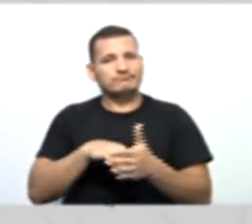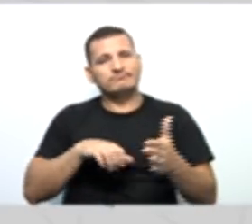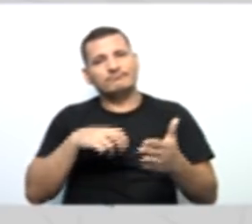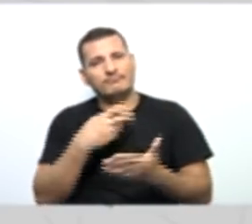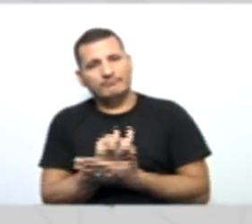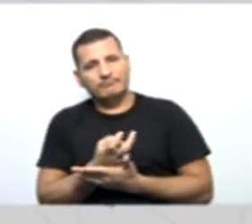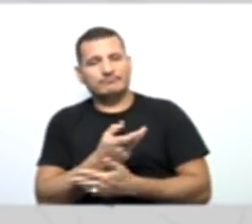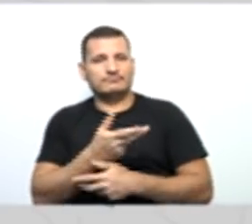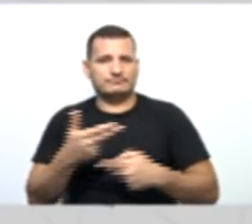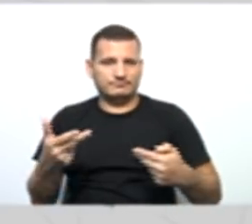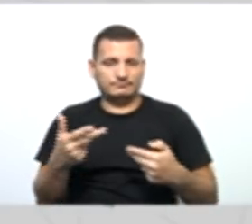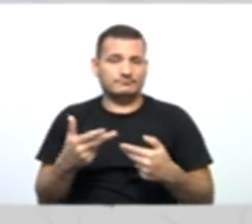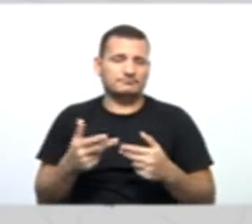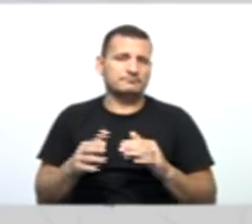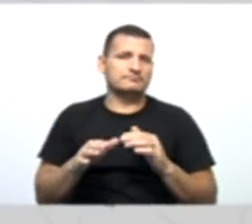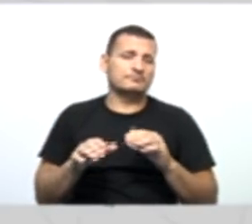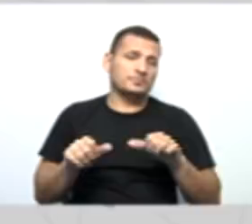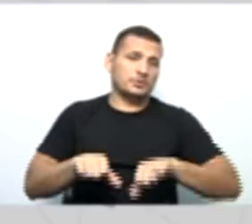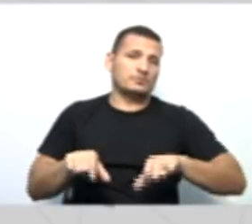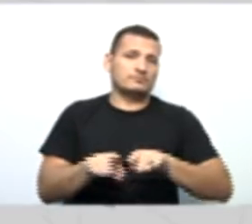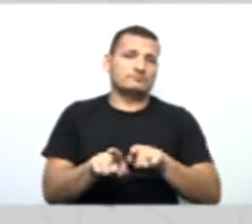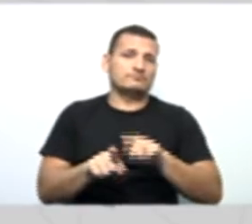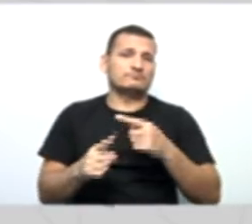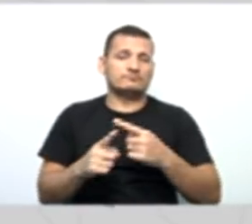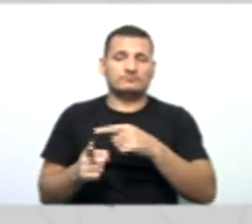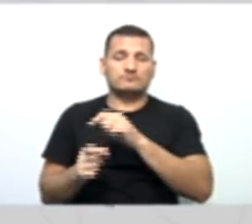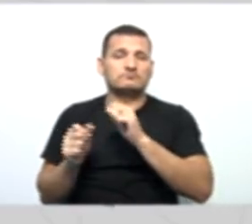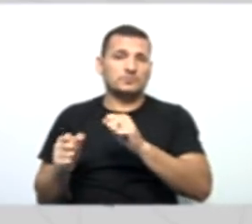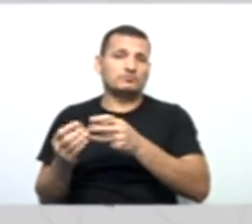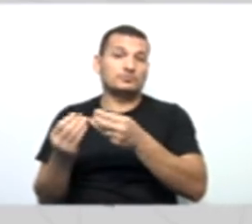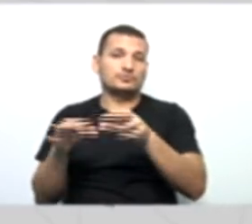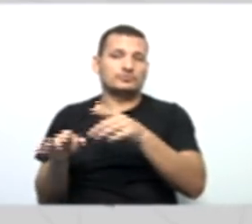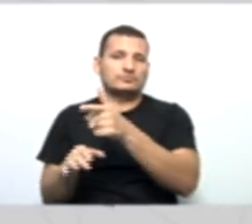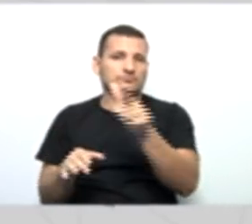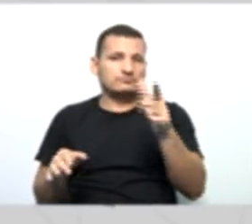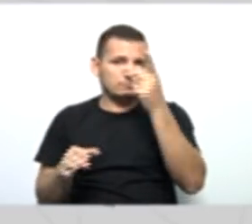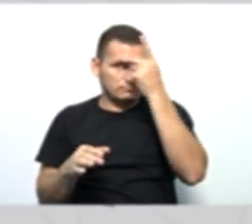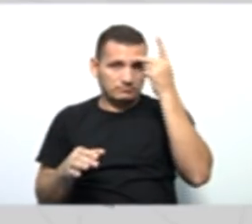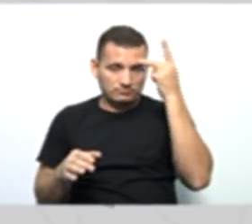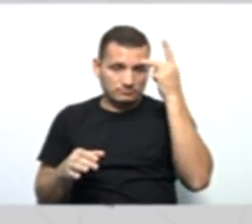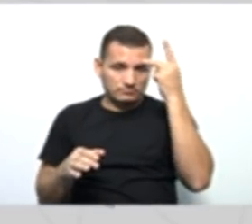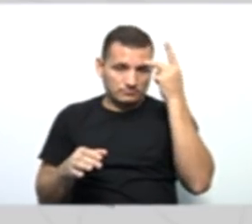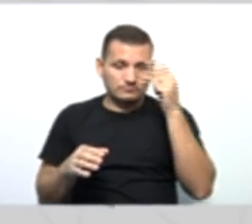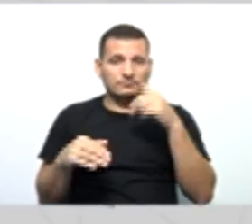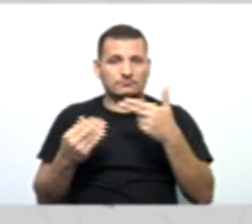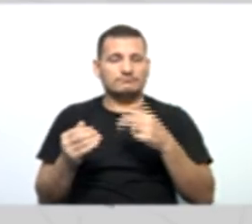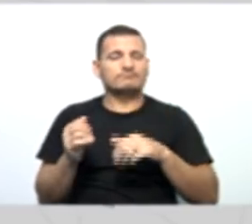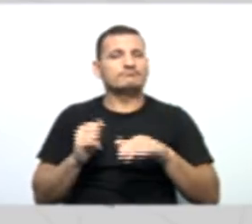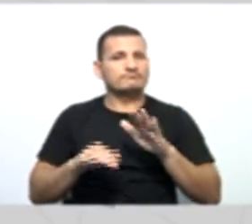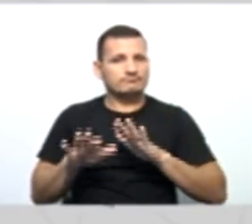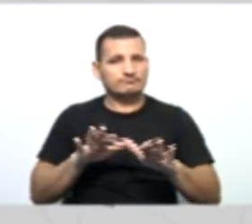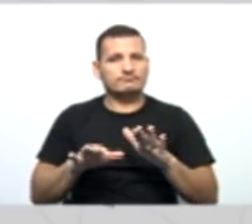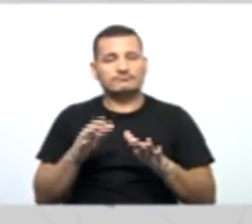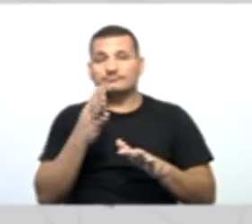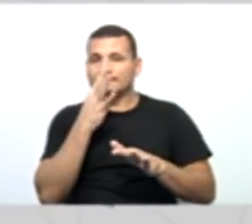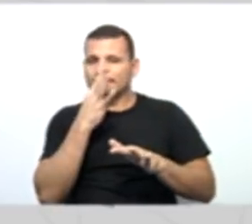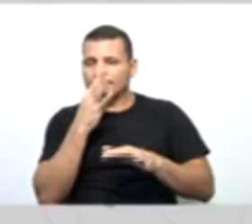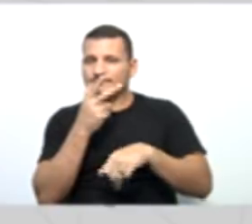né? Pior por quê, professor? Porque ele pode ferir outras pessoas, olha só, e mais pessoas. Então, muito cuidado. Assistiu os